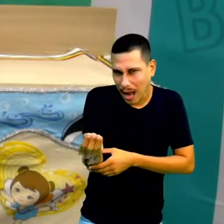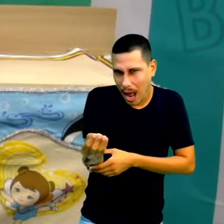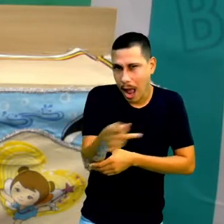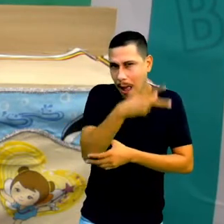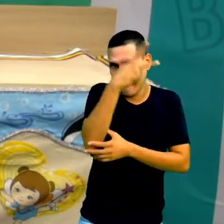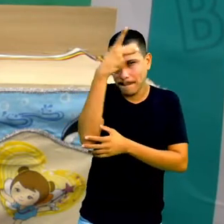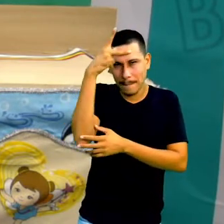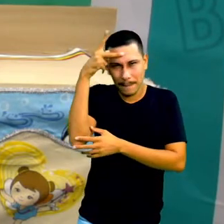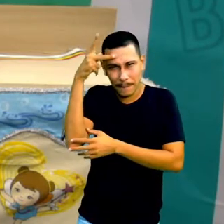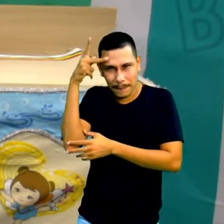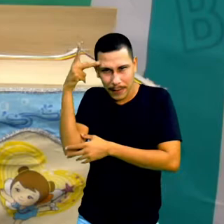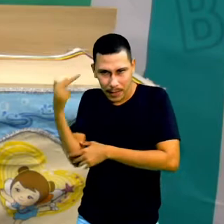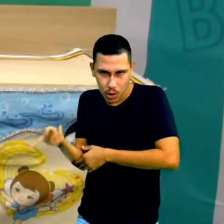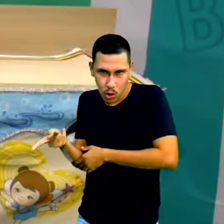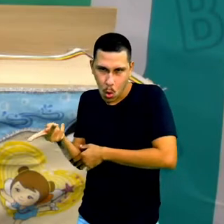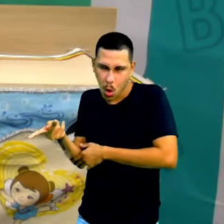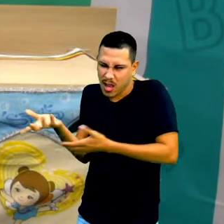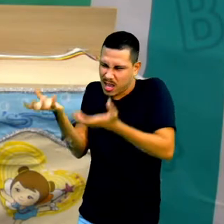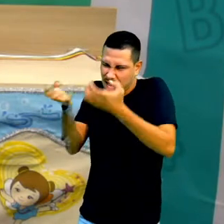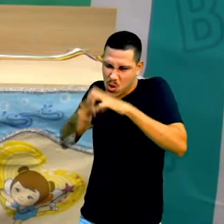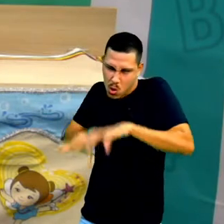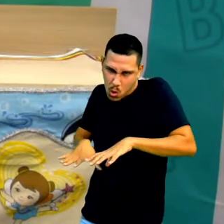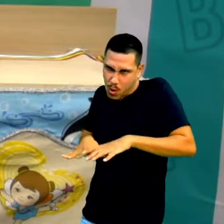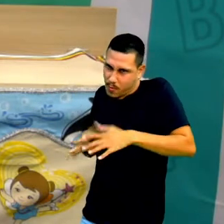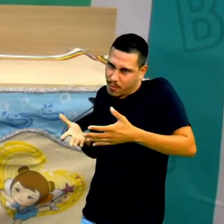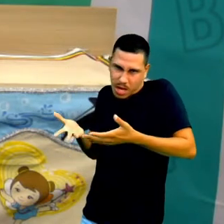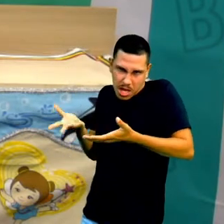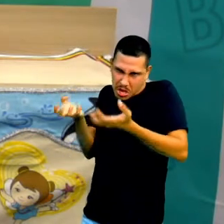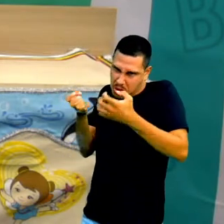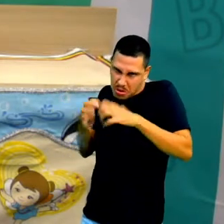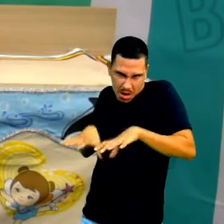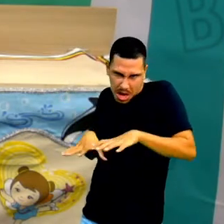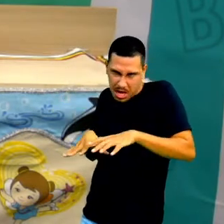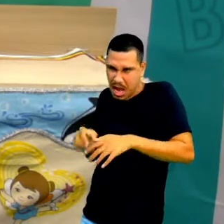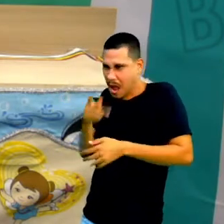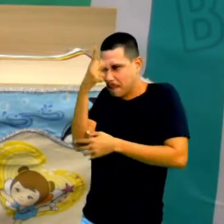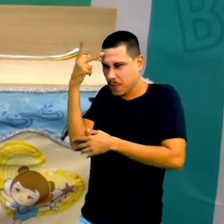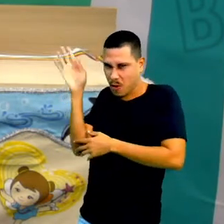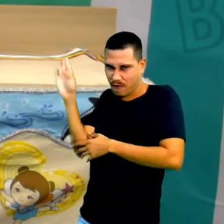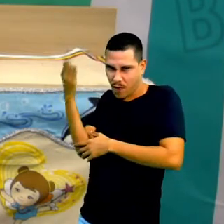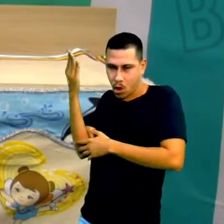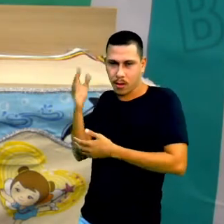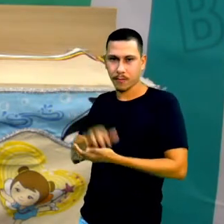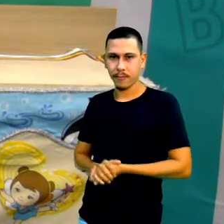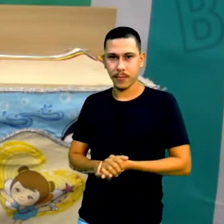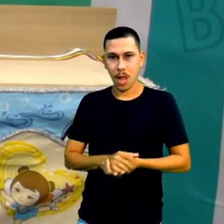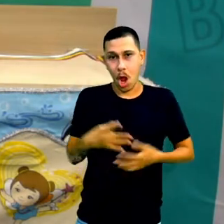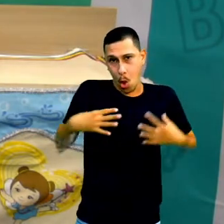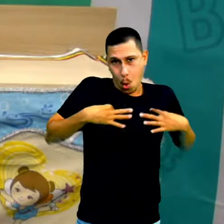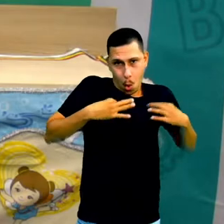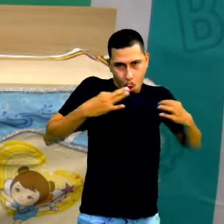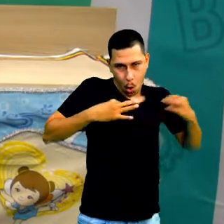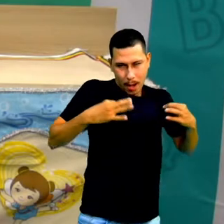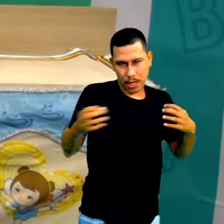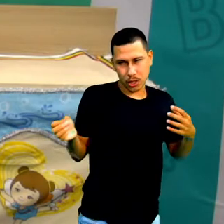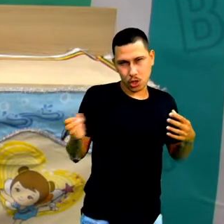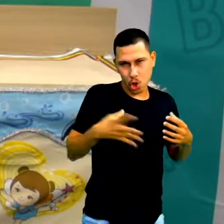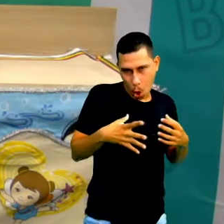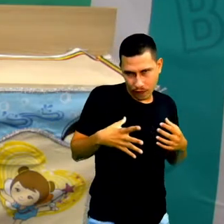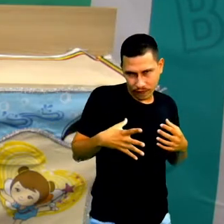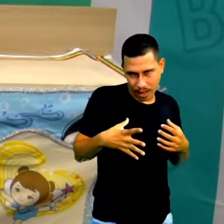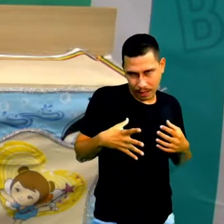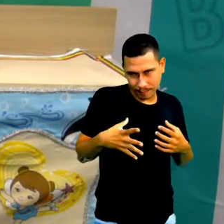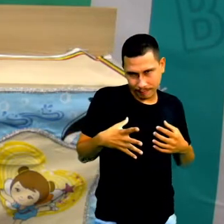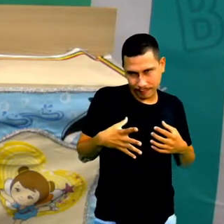não mereciam um cargo de confiança dele. Vejam só, a roupa nova que aqueles dois trapaceiros